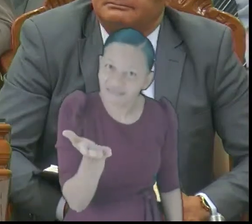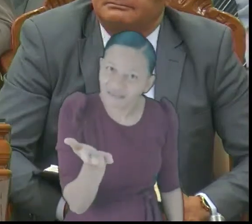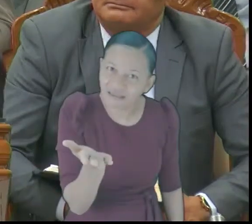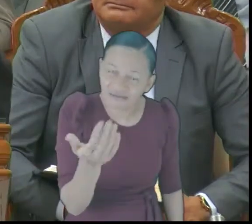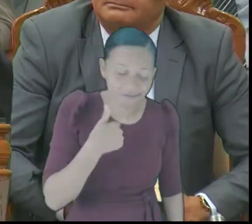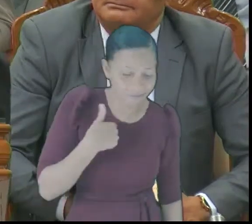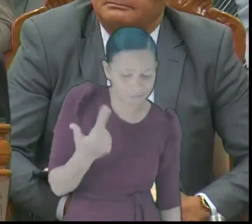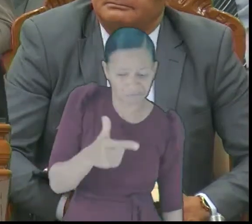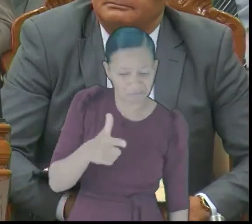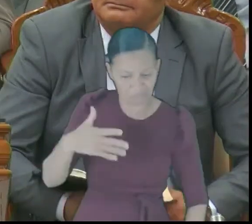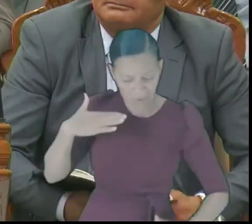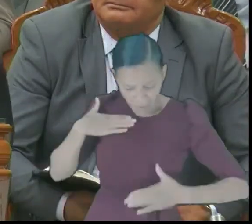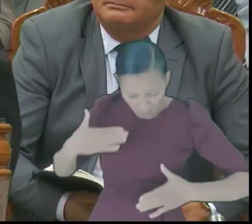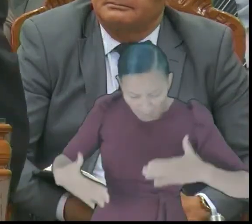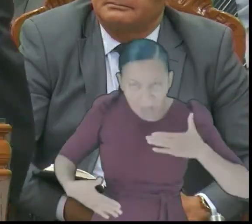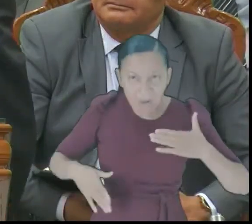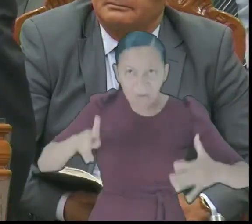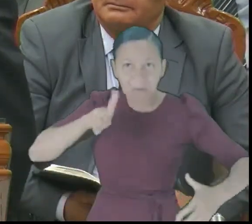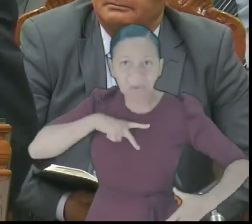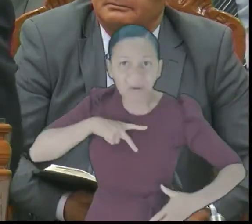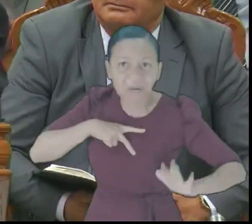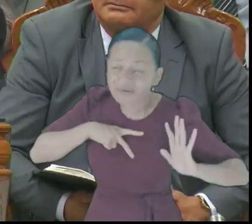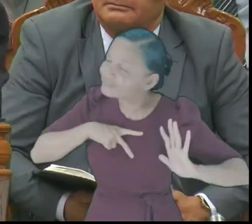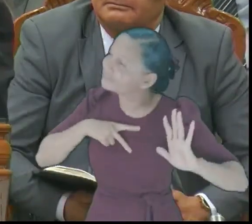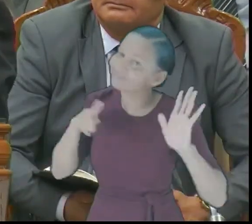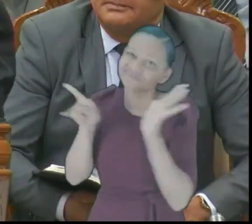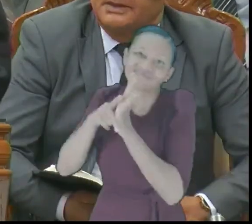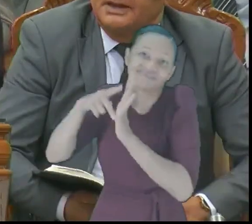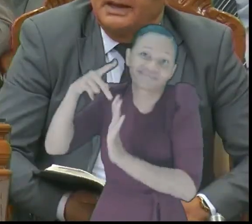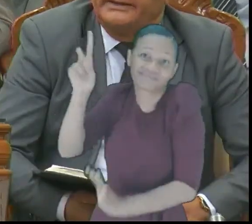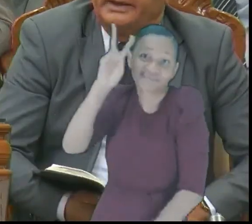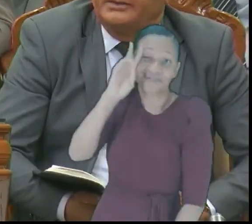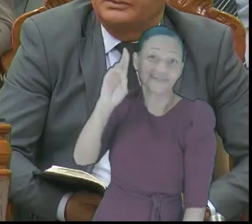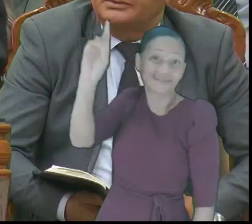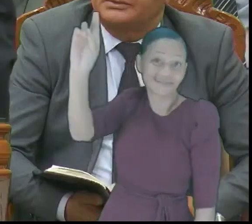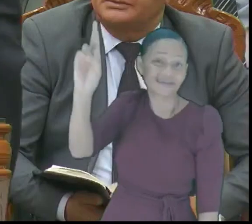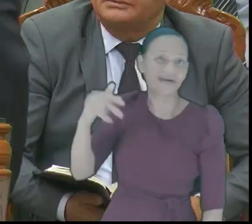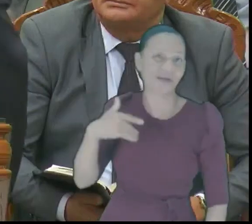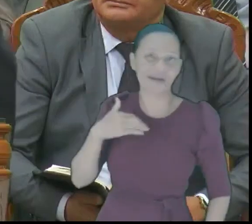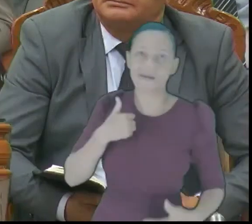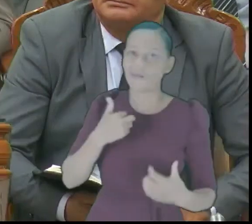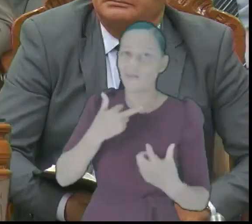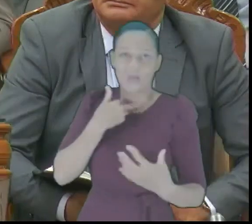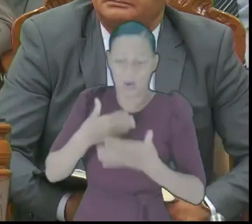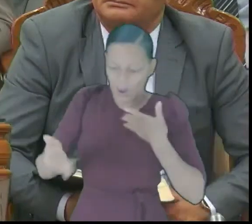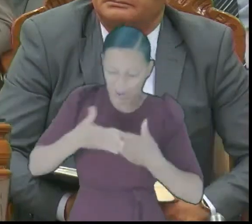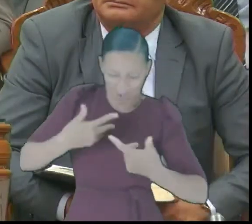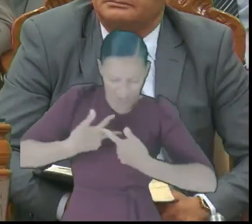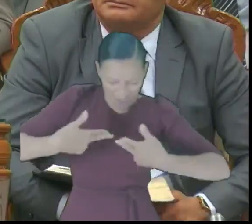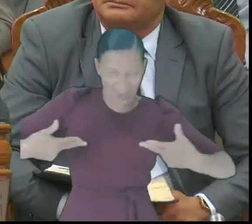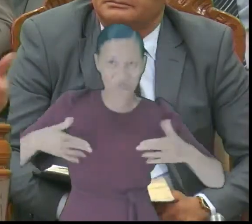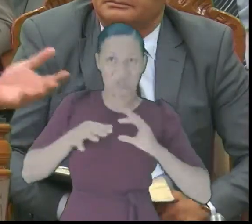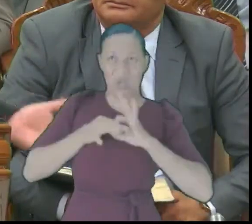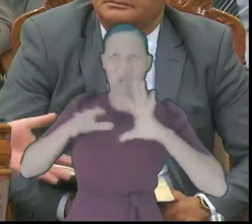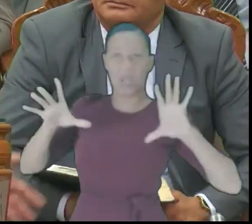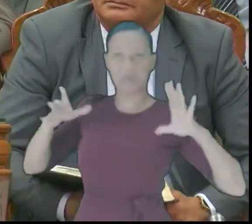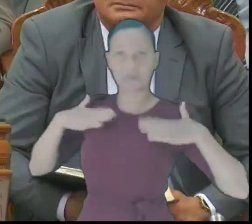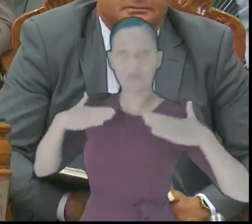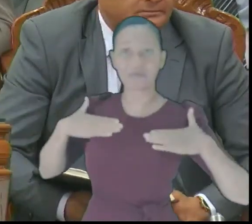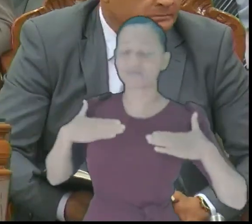Eu não tenho um corpo, esse corpo que eu tenho não é meu, ele pertence a quem? Eu não posso fazer o que eu quero com o meu corpo, porque ele não é